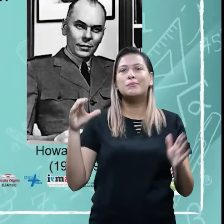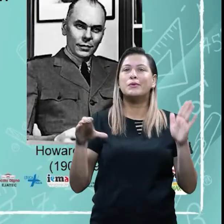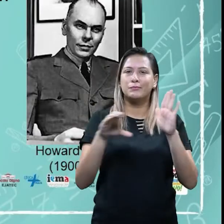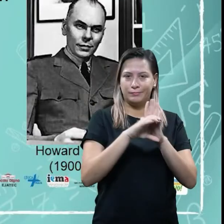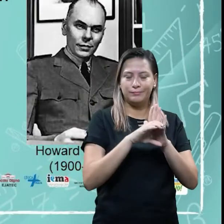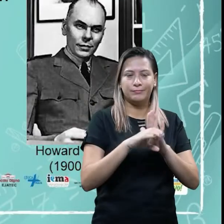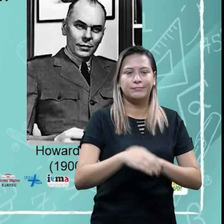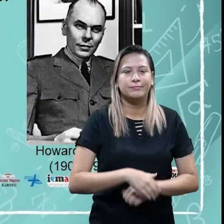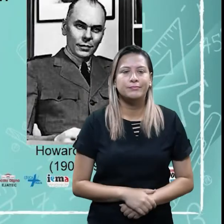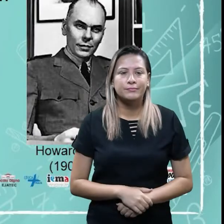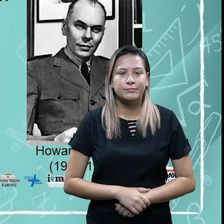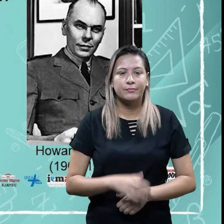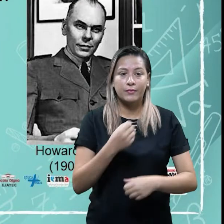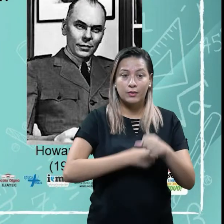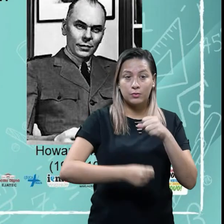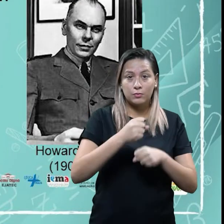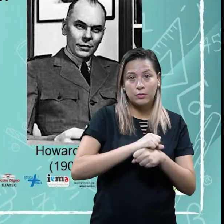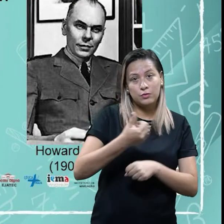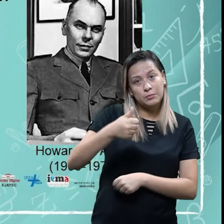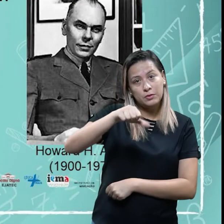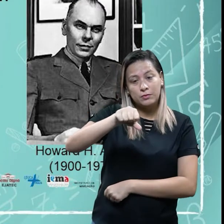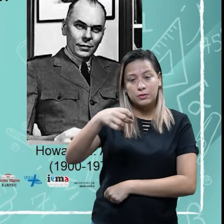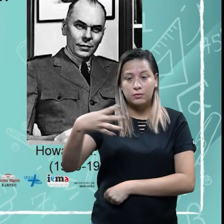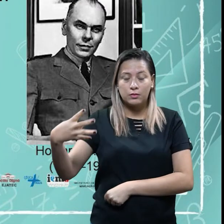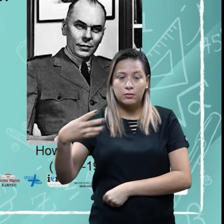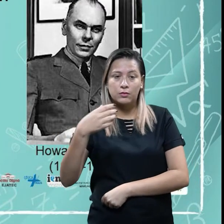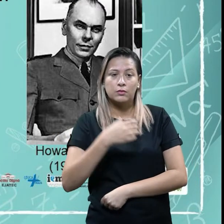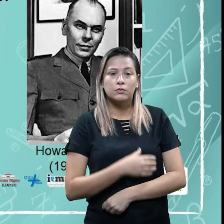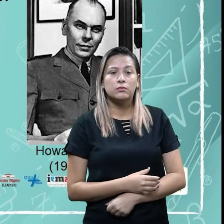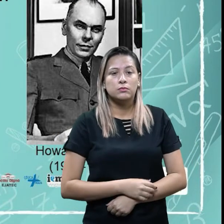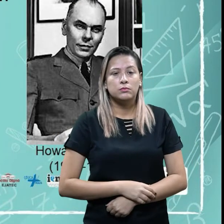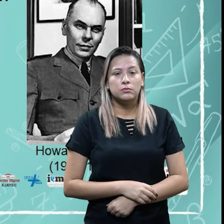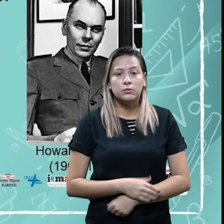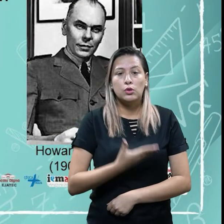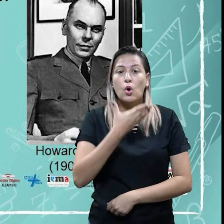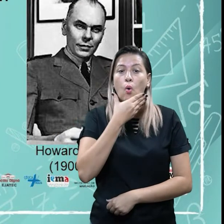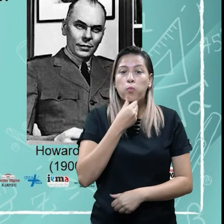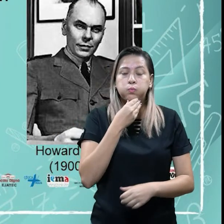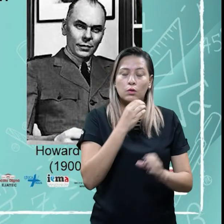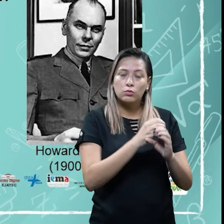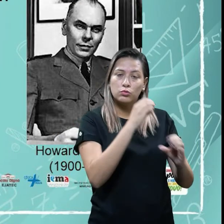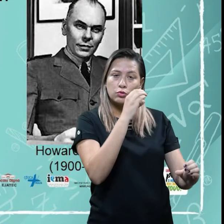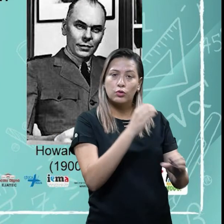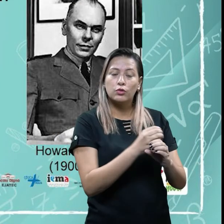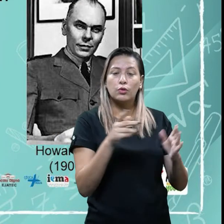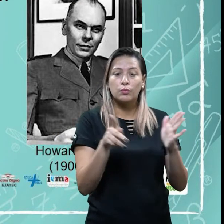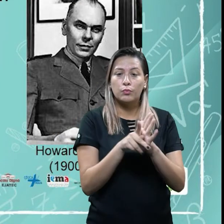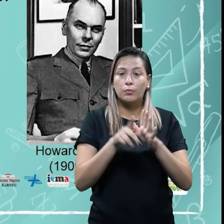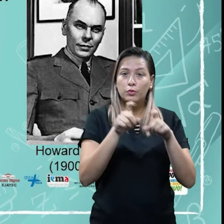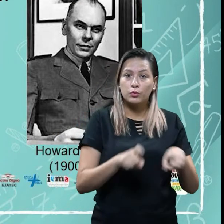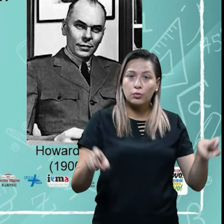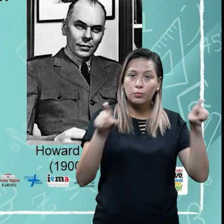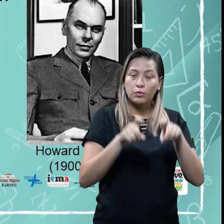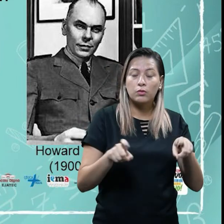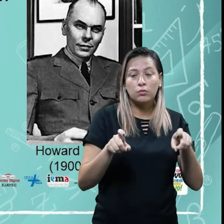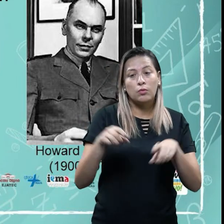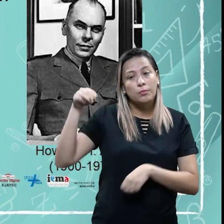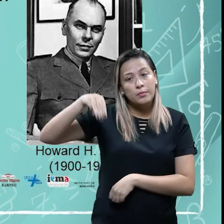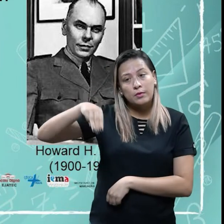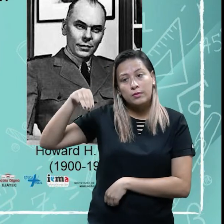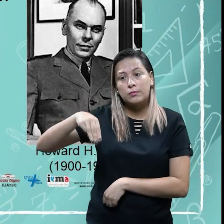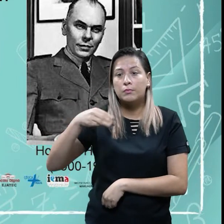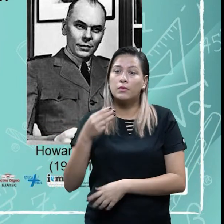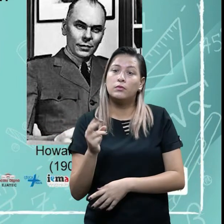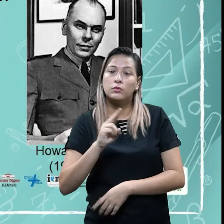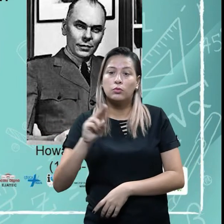código. Em 1944, o engenheiro de computadores e matemático Howard Aiken